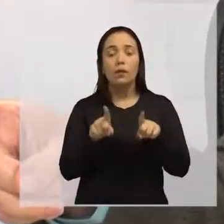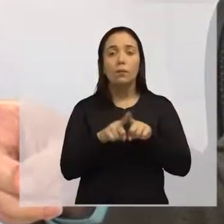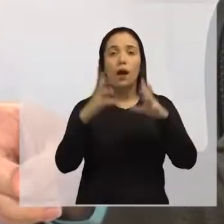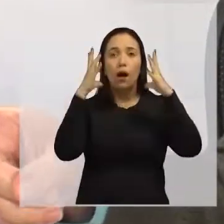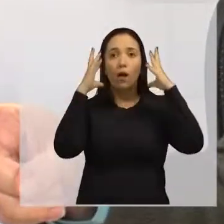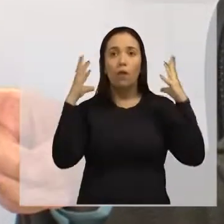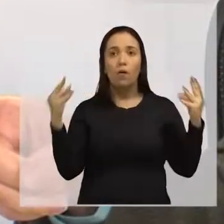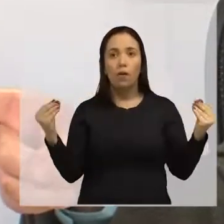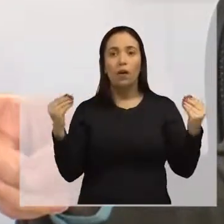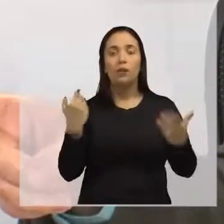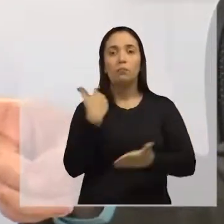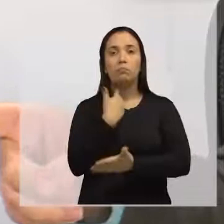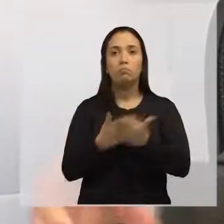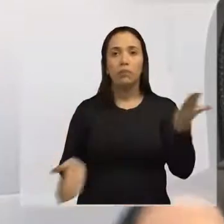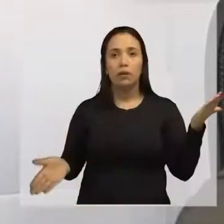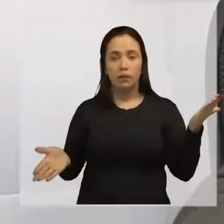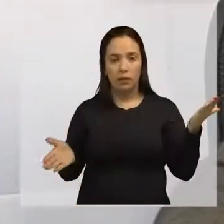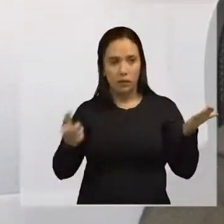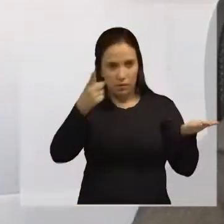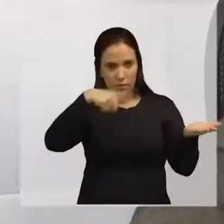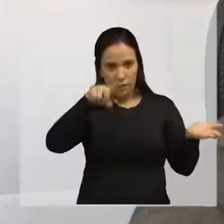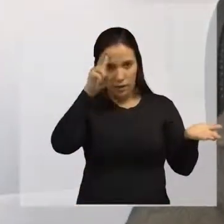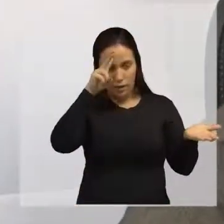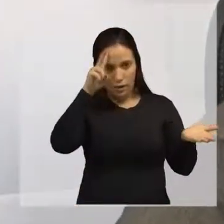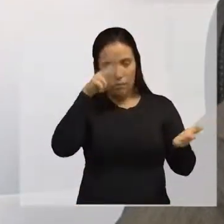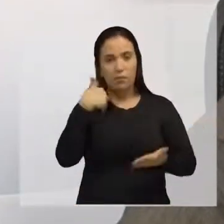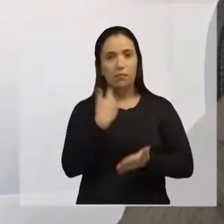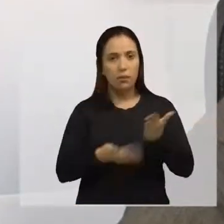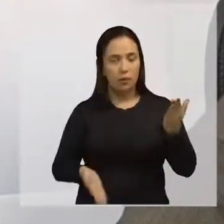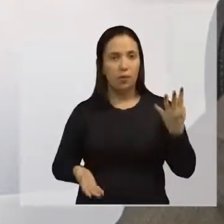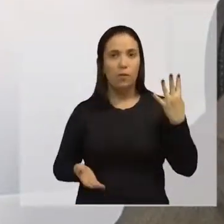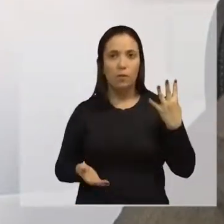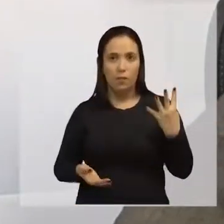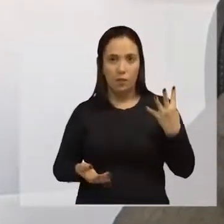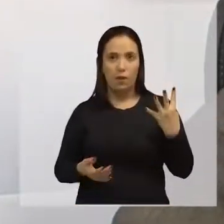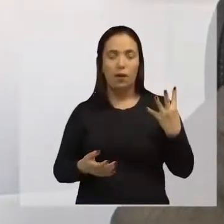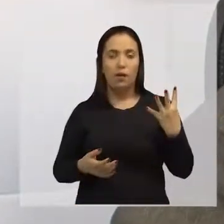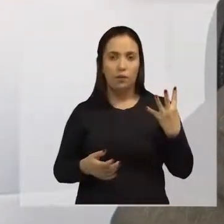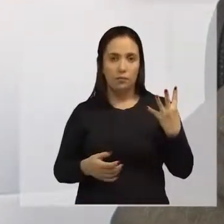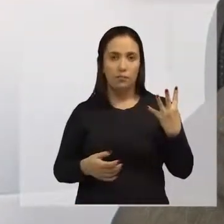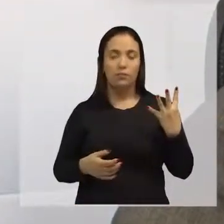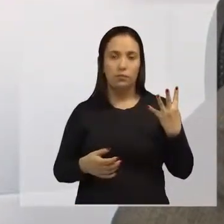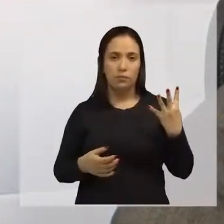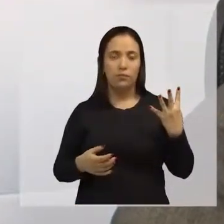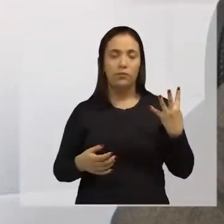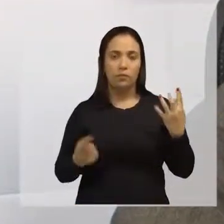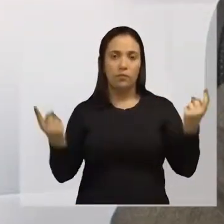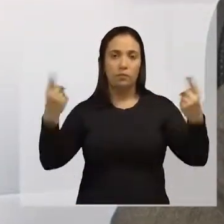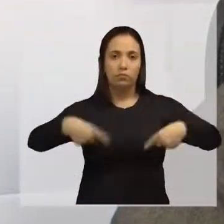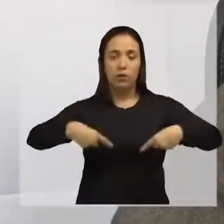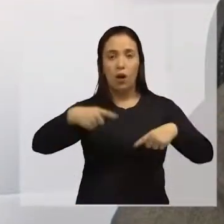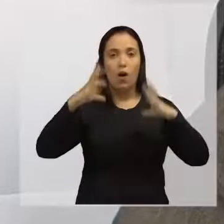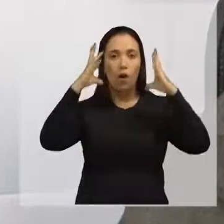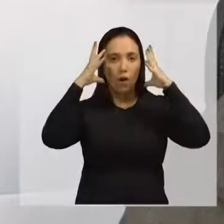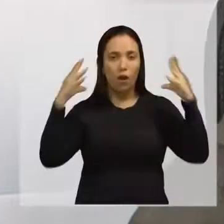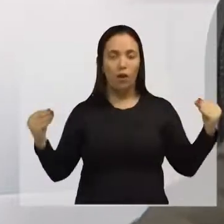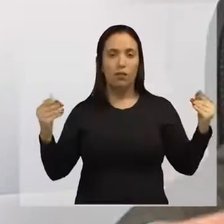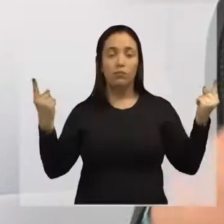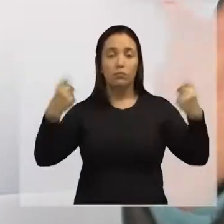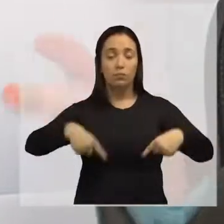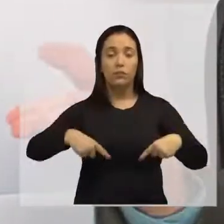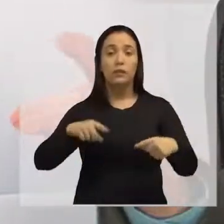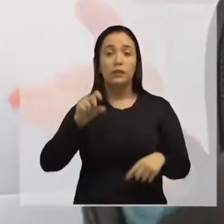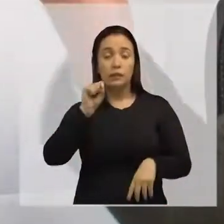né? Que as pessoas não lembram, mas foi de 4. E a Holanda... estava feito já. Mas a Holanda, se